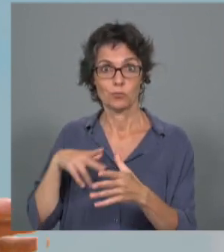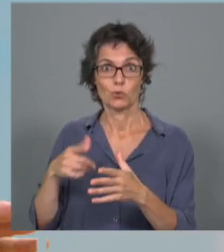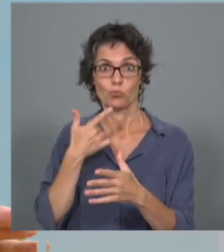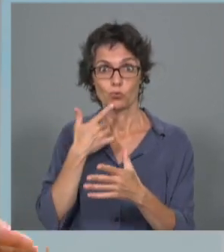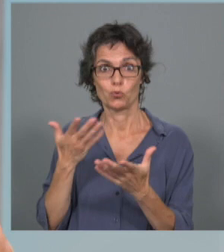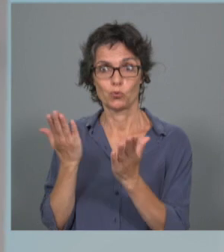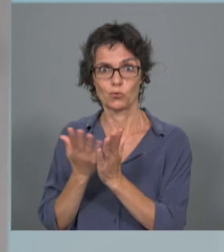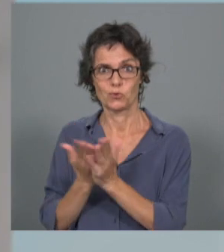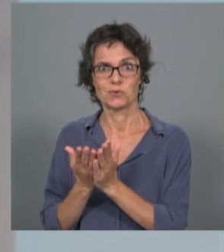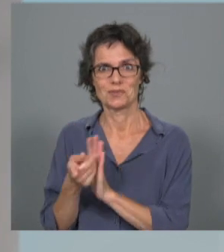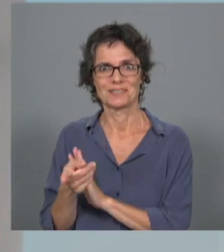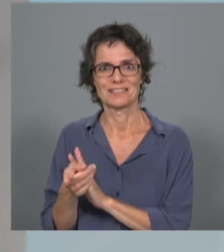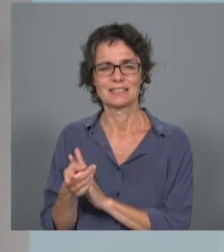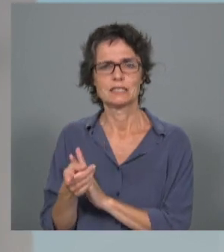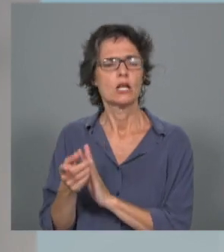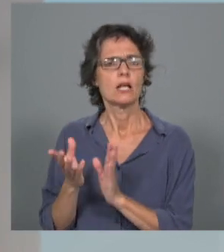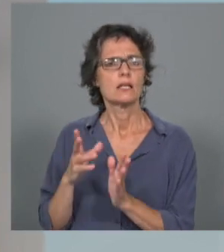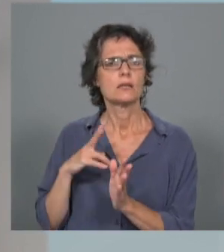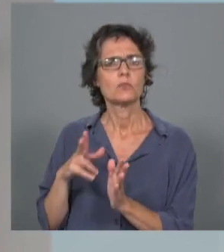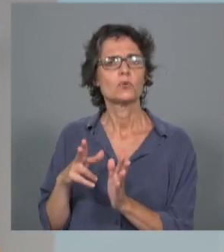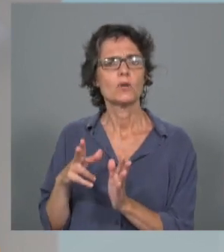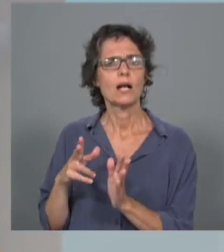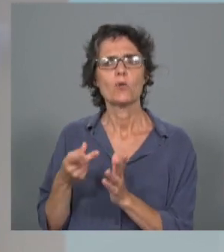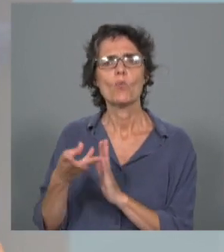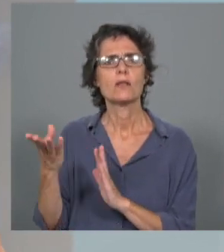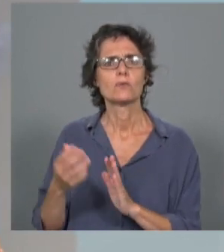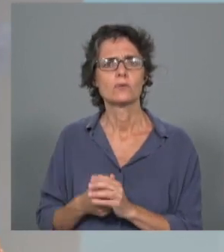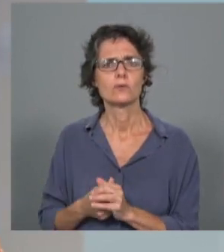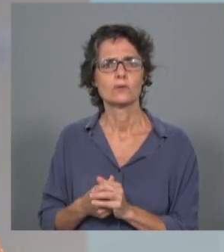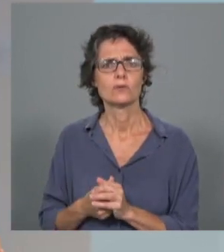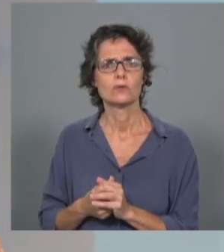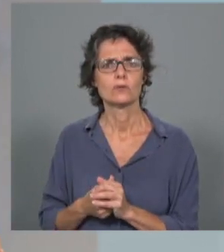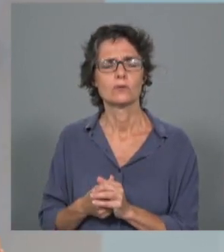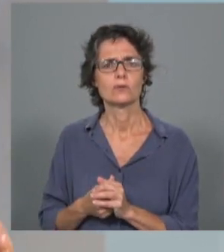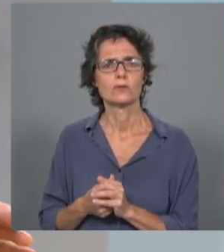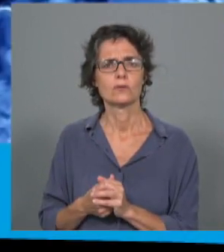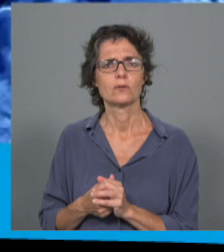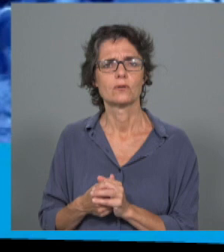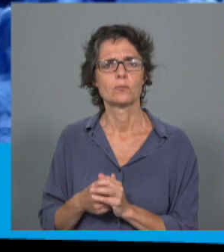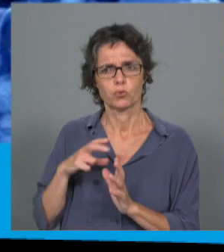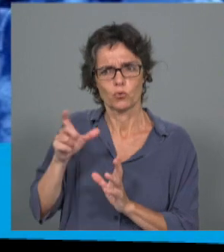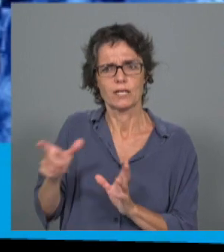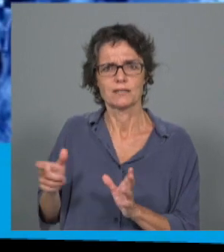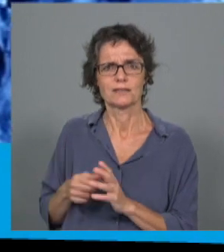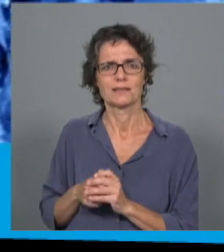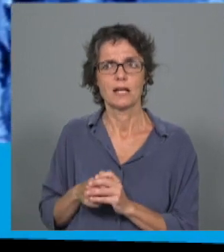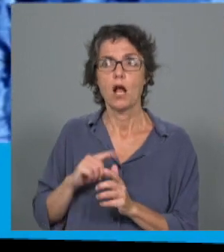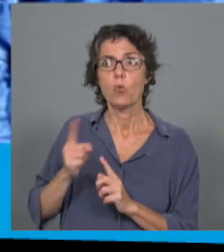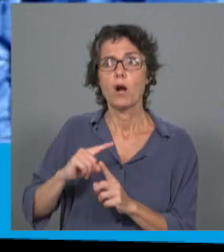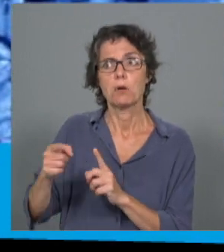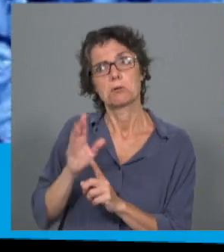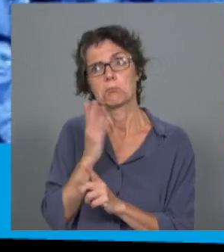de Portugal, quantos é que foram passando por lá nestes últimos tempos? Já Cada alguns, é verdade que